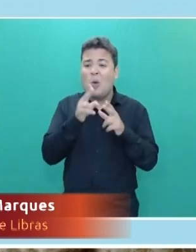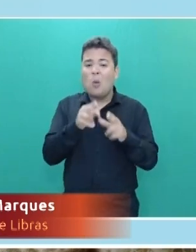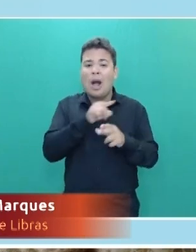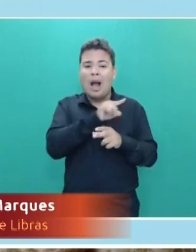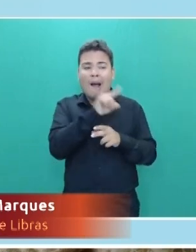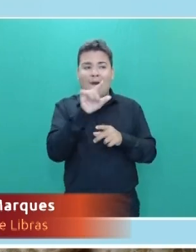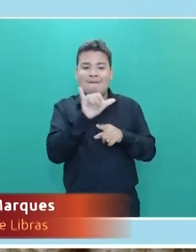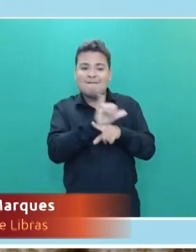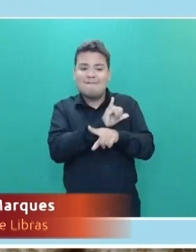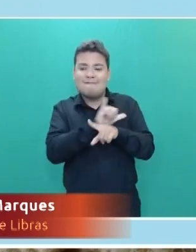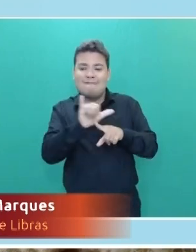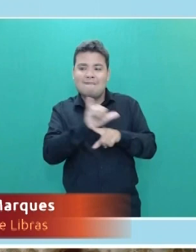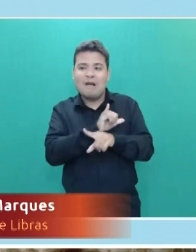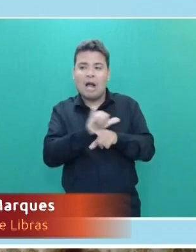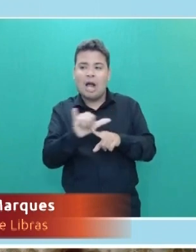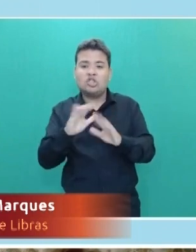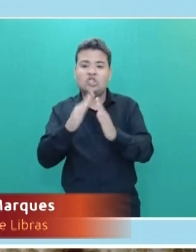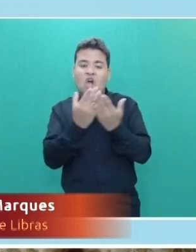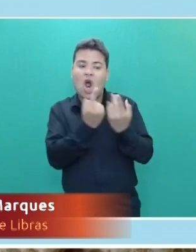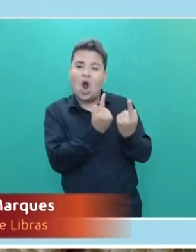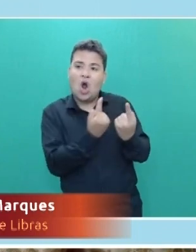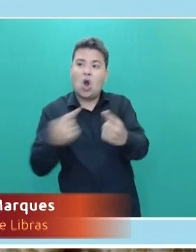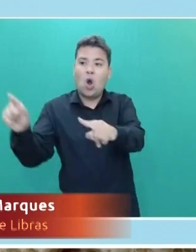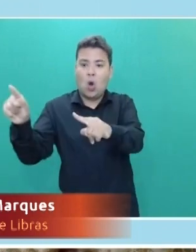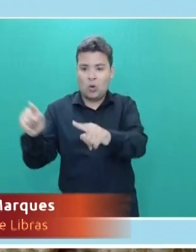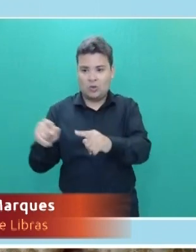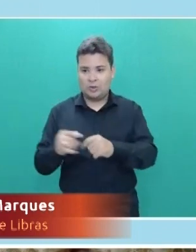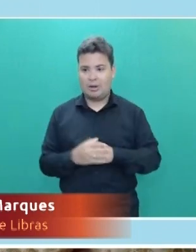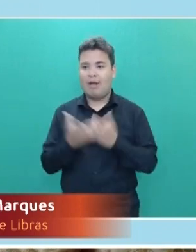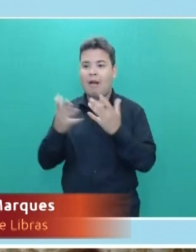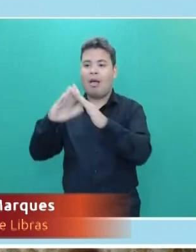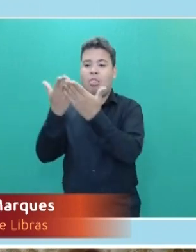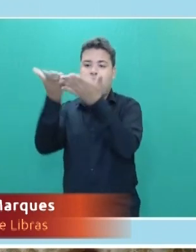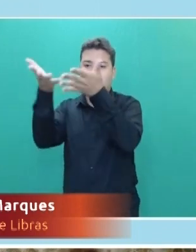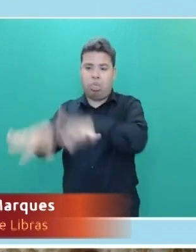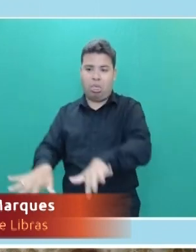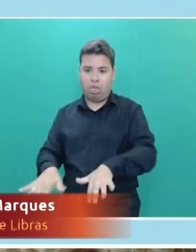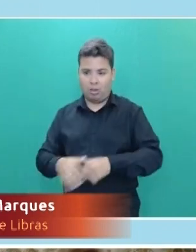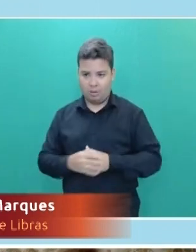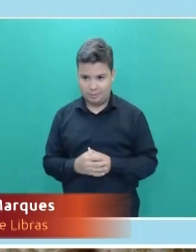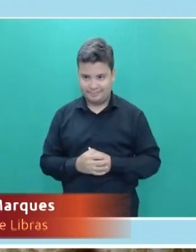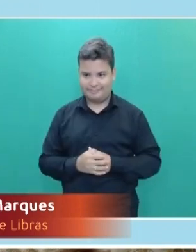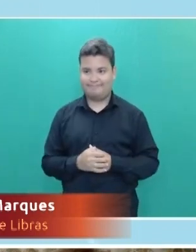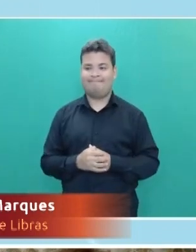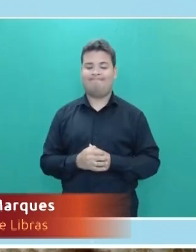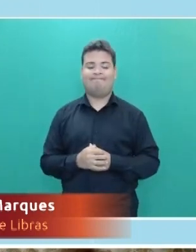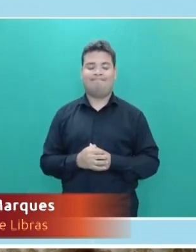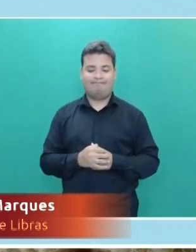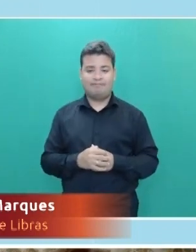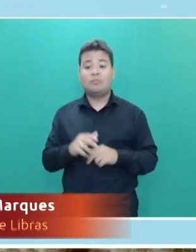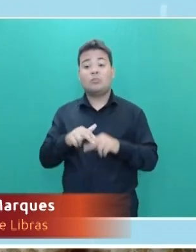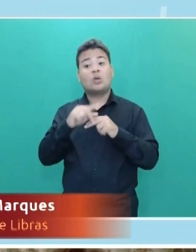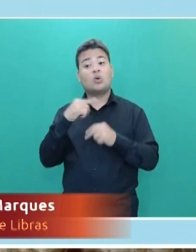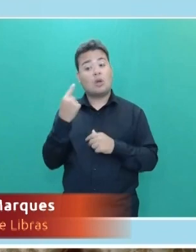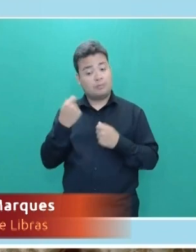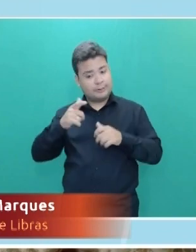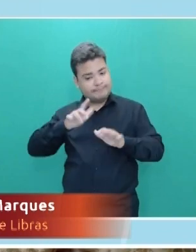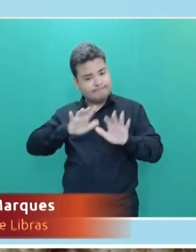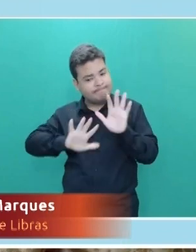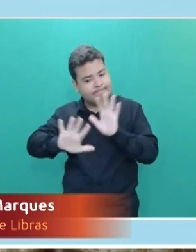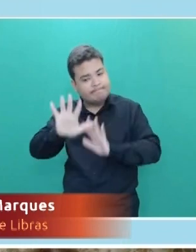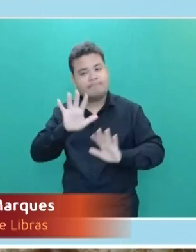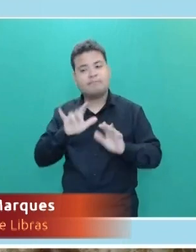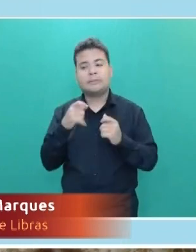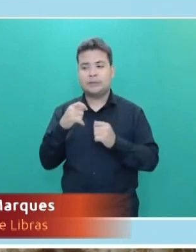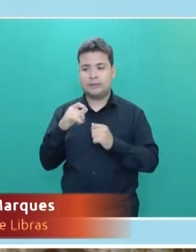contra a escola. Por isso, o cuidado de nós termos isso, de fazermos isso com muita segurança, com